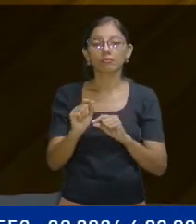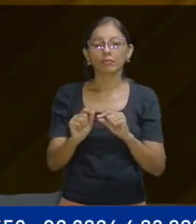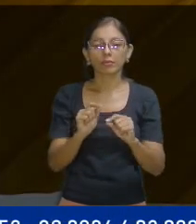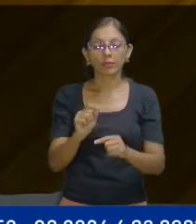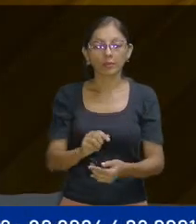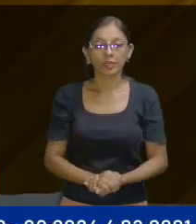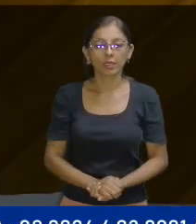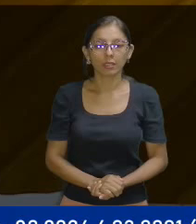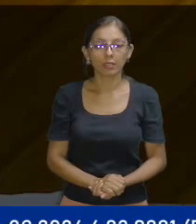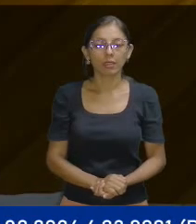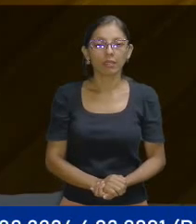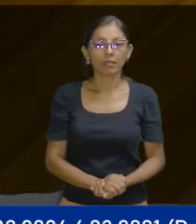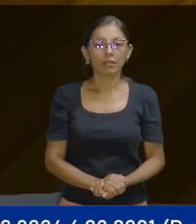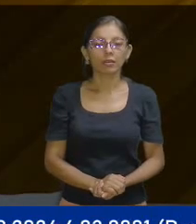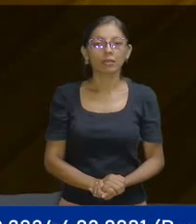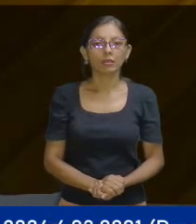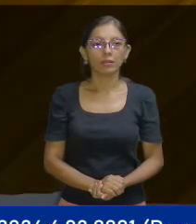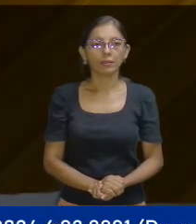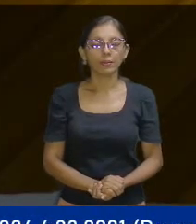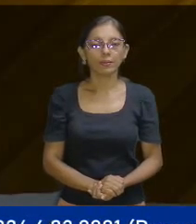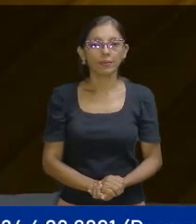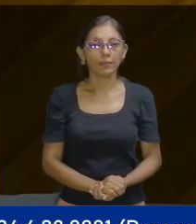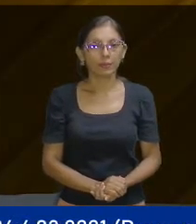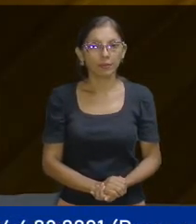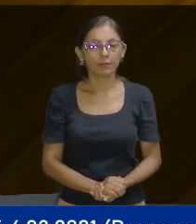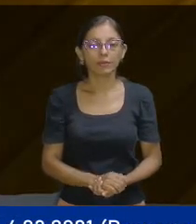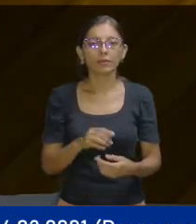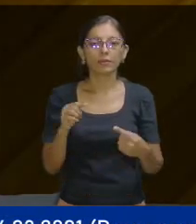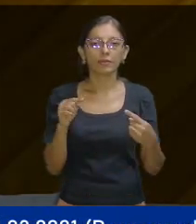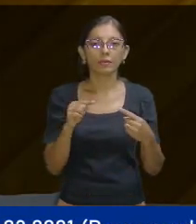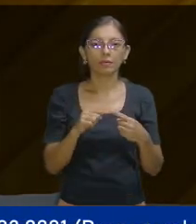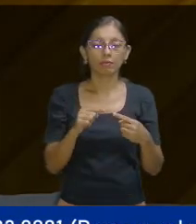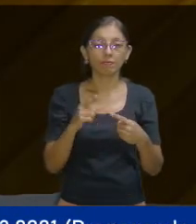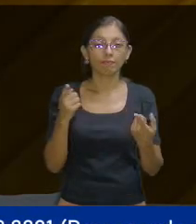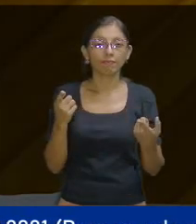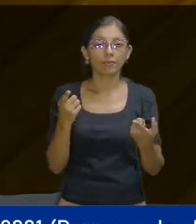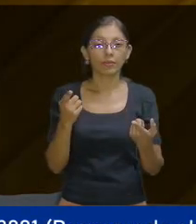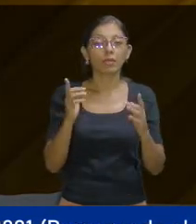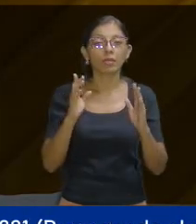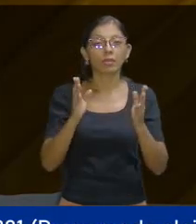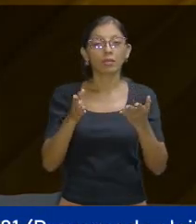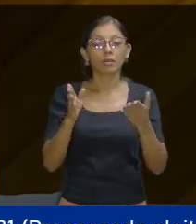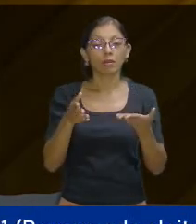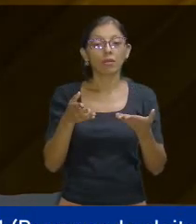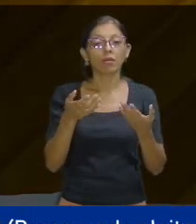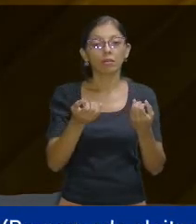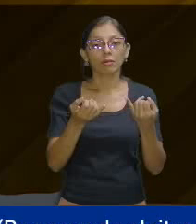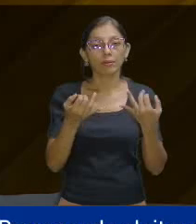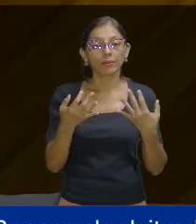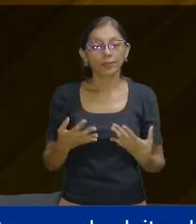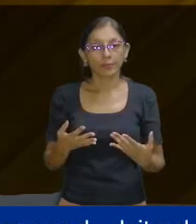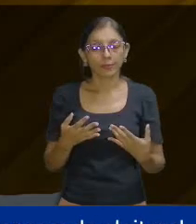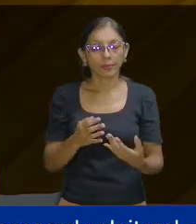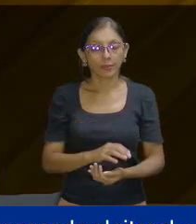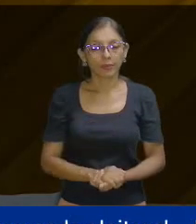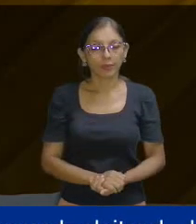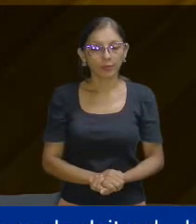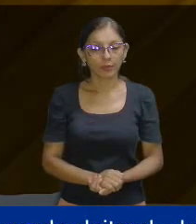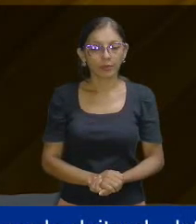destes embargos de declaração diz respeito à fundamentação que foi adotada no acórdão. A fundamentação adotada no